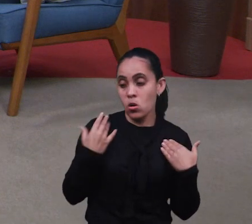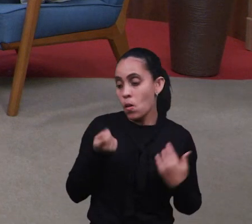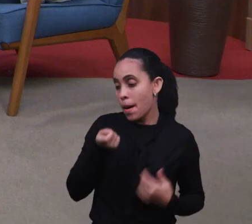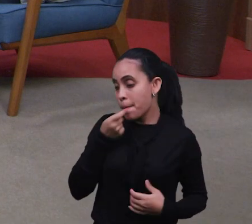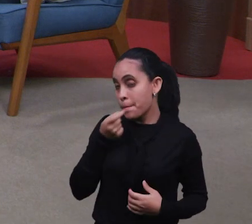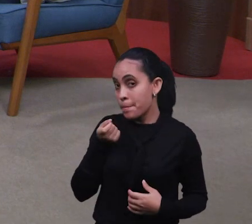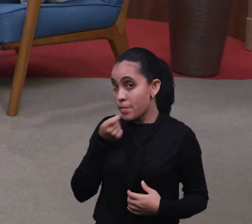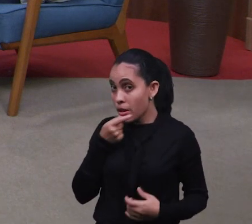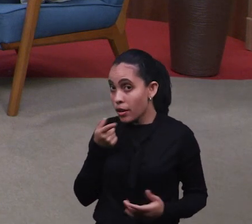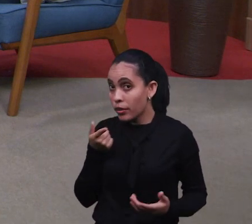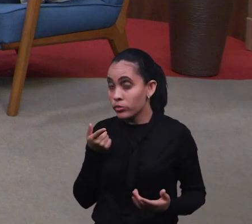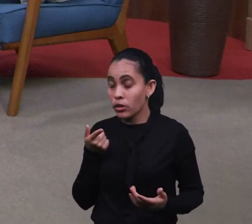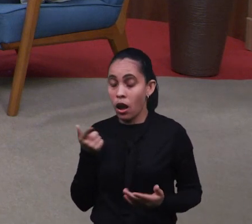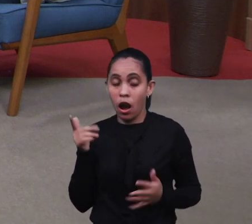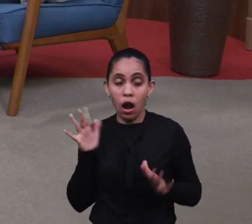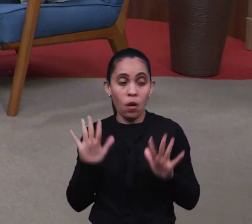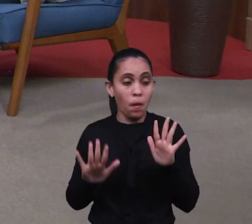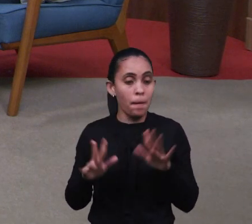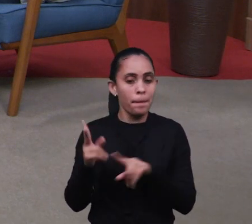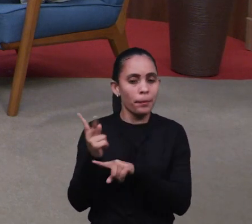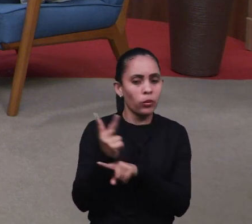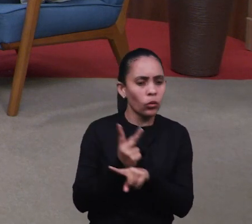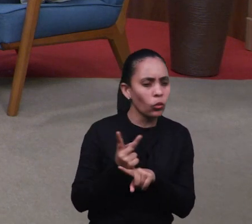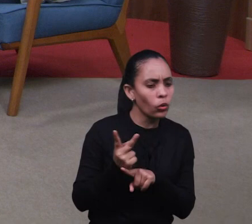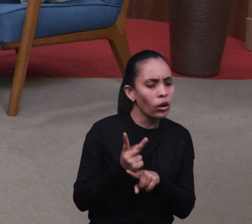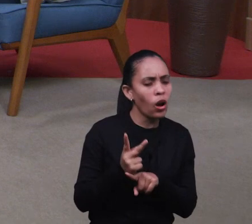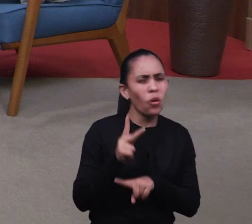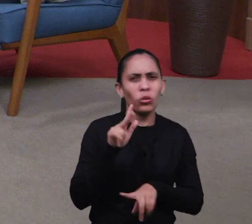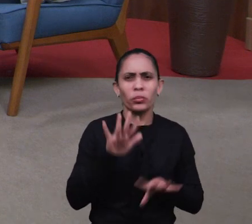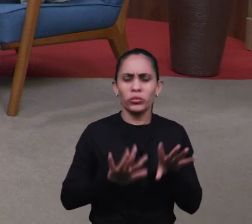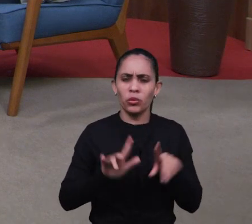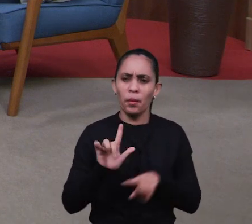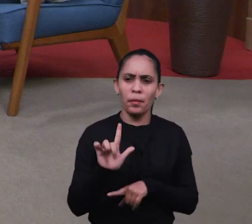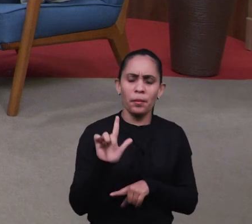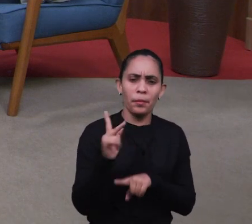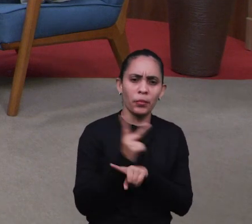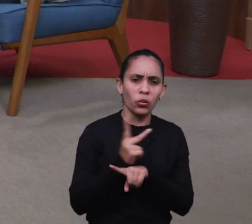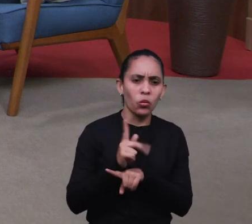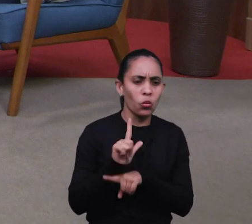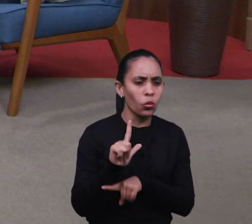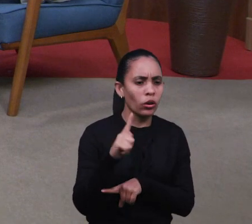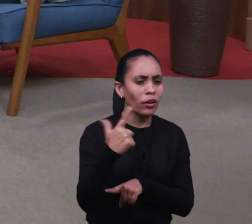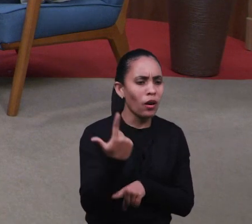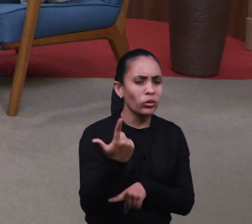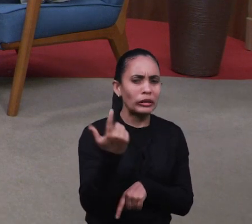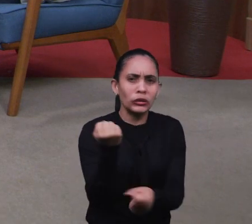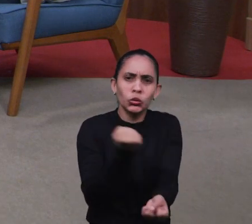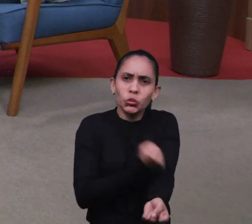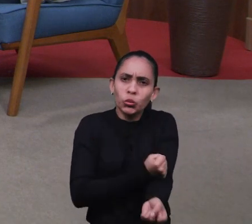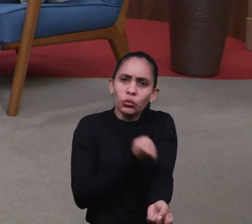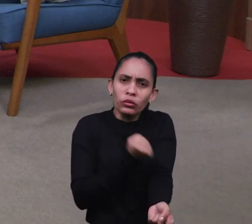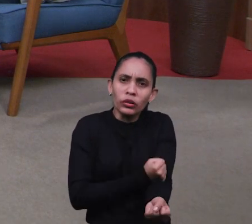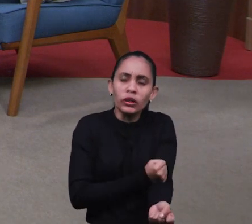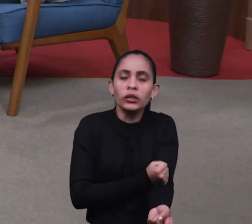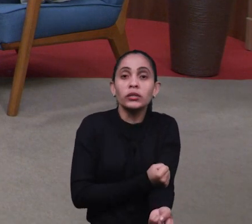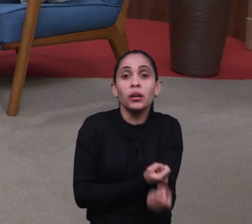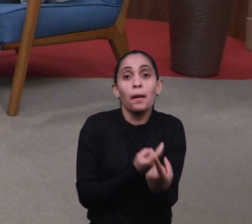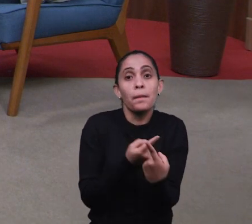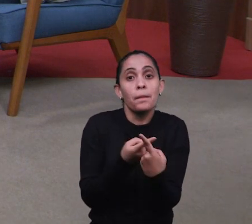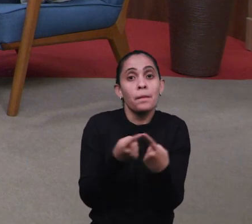Alguns buscam refúgio em coisas até prejudiciais, não é? Numa dependência. Mas aqui fala de